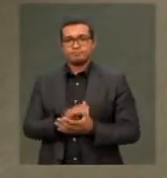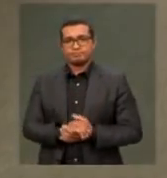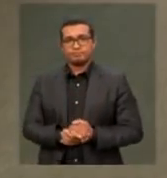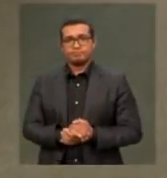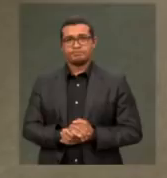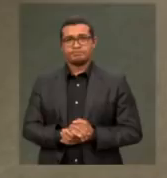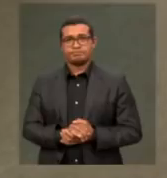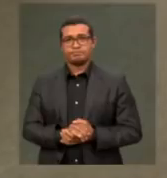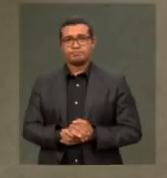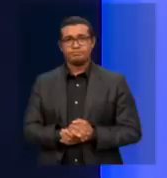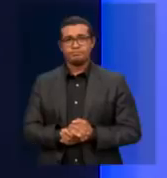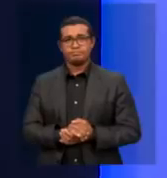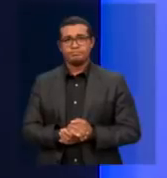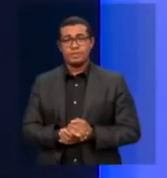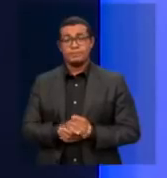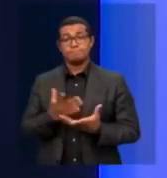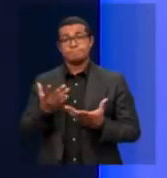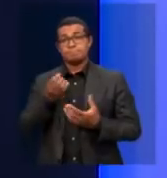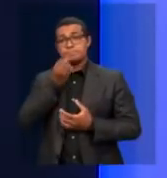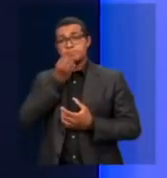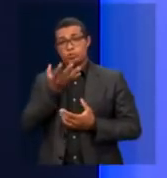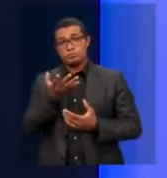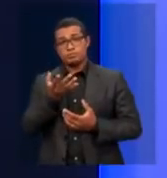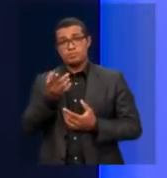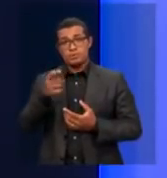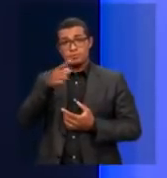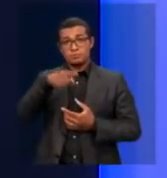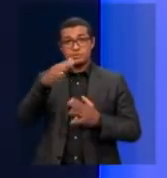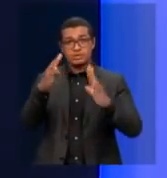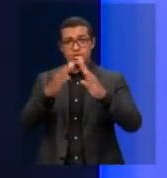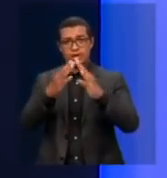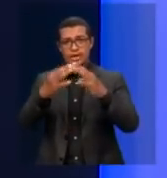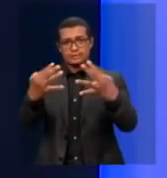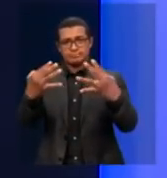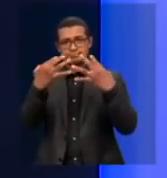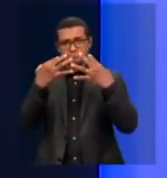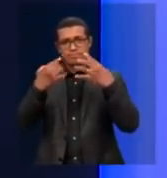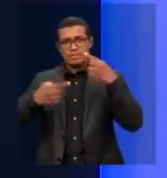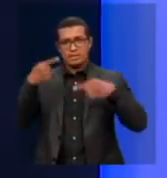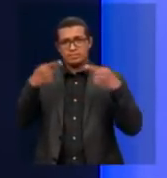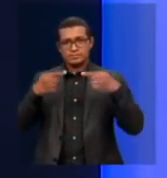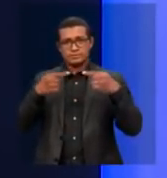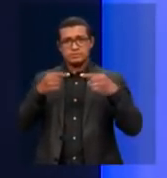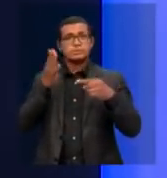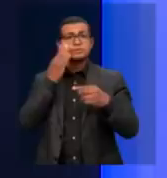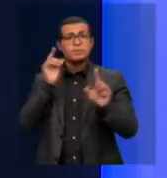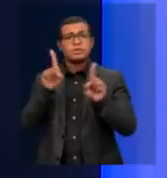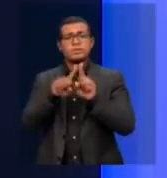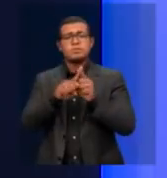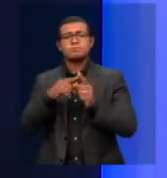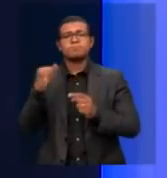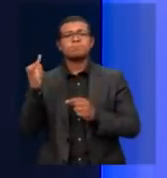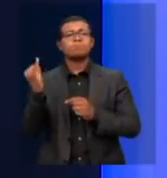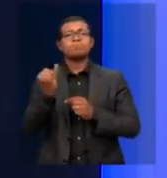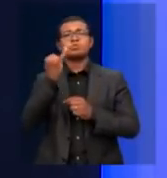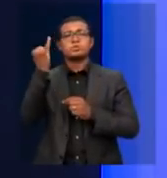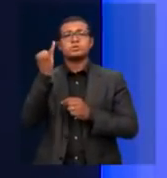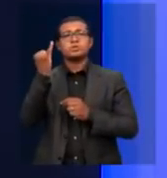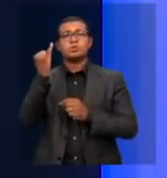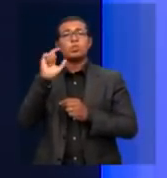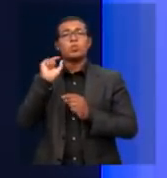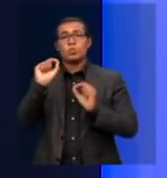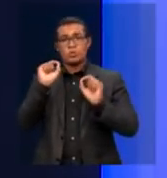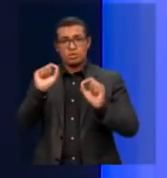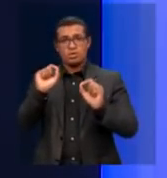bom é pra você que está em casa assistindo esse debate e sabe da importância hoje um dos nossos